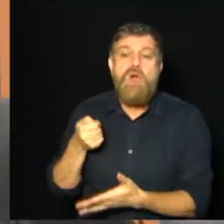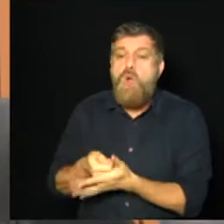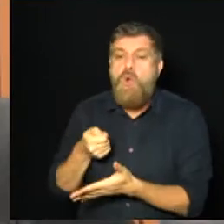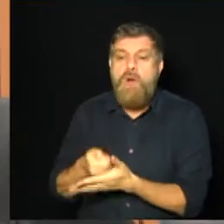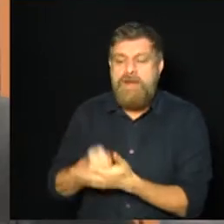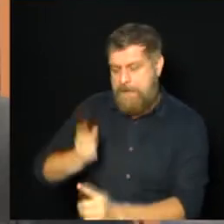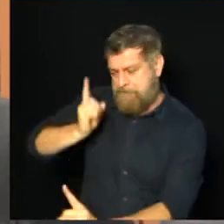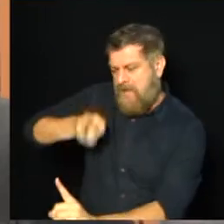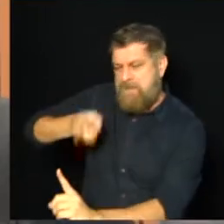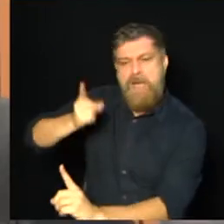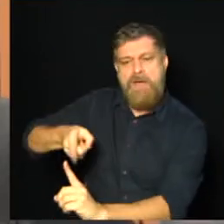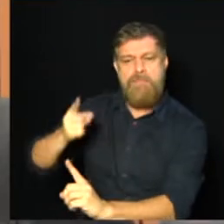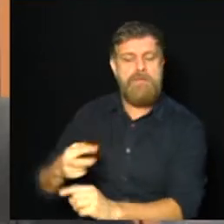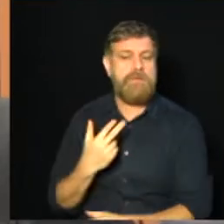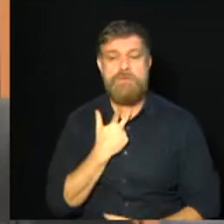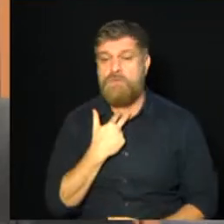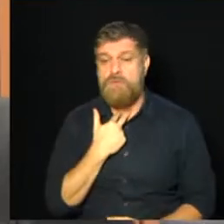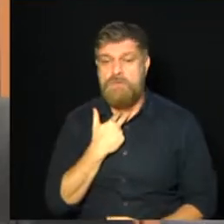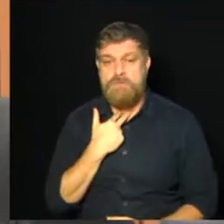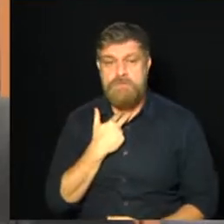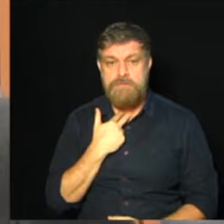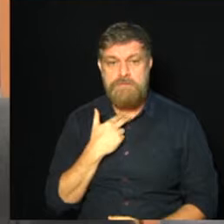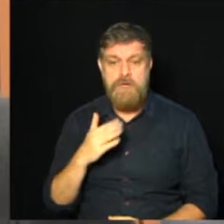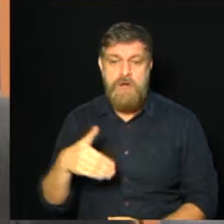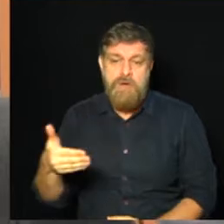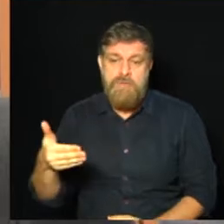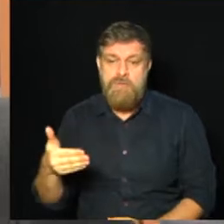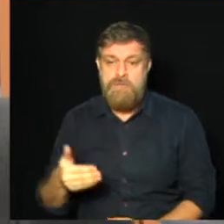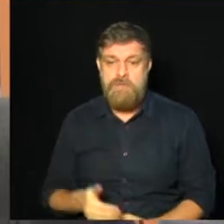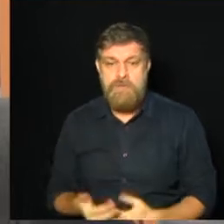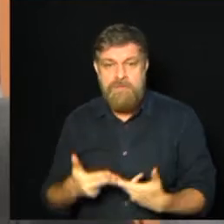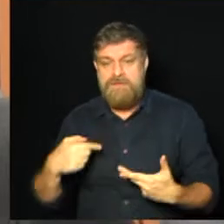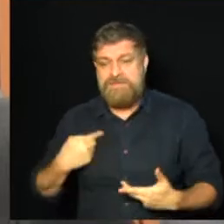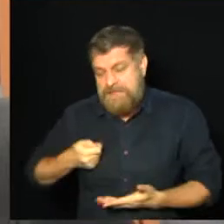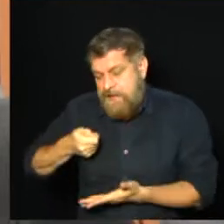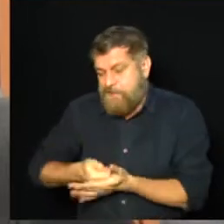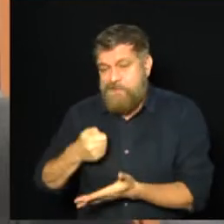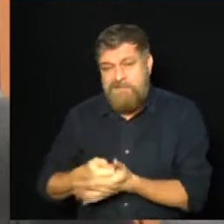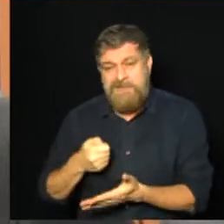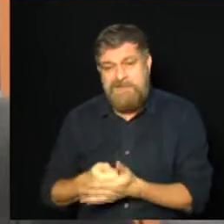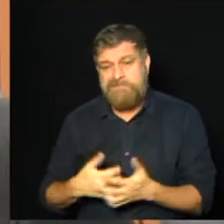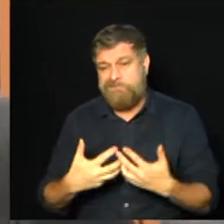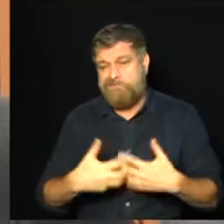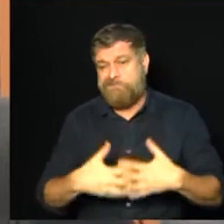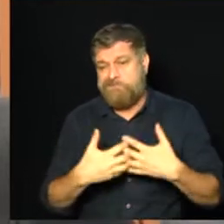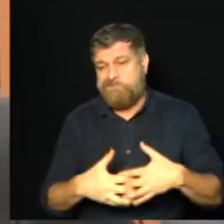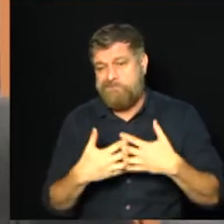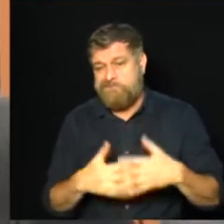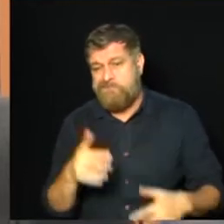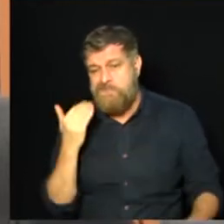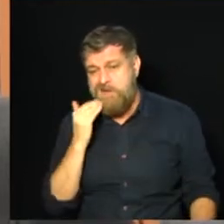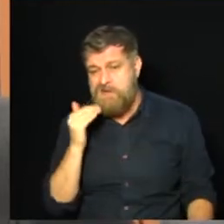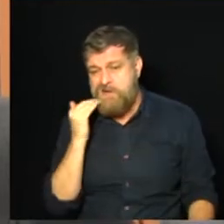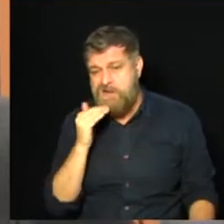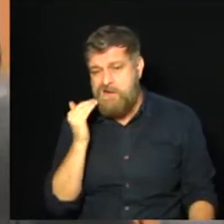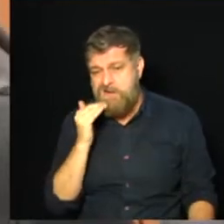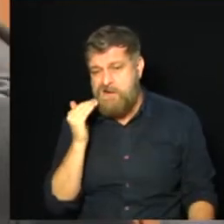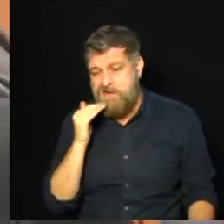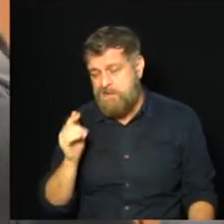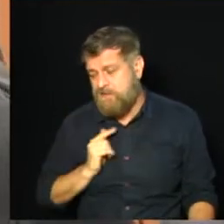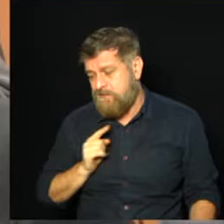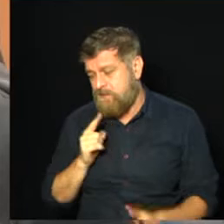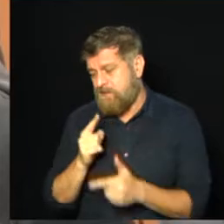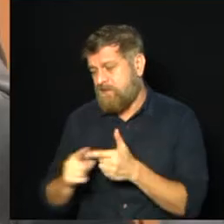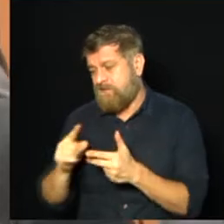porque qualquer coisa que você é obrigado a fazer, vamos combinar que não vai ser muito eficiente, pelo contrário, ele vai criar todas as situações para